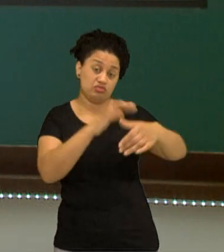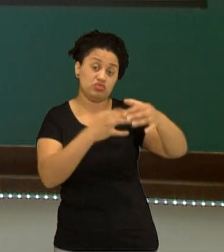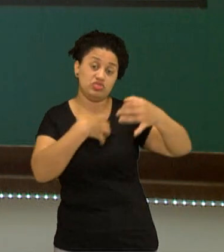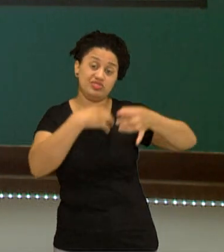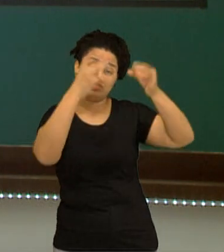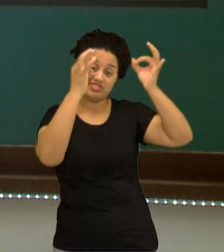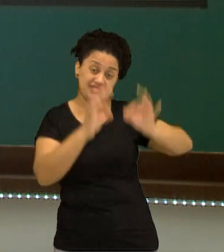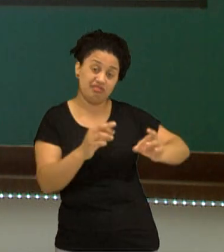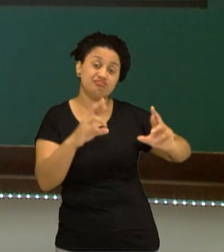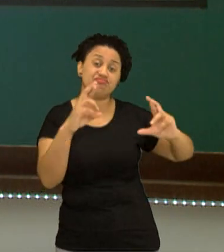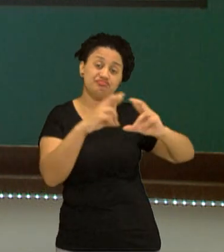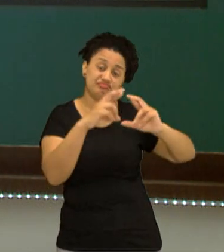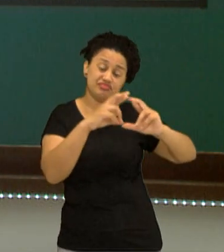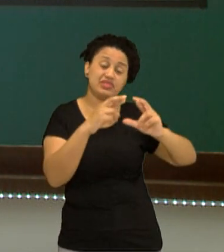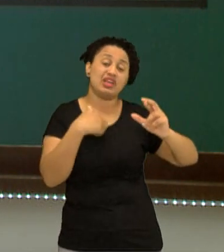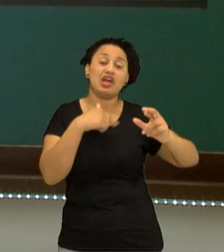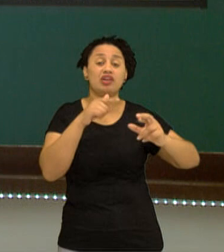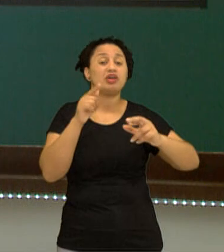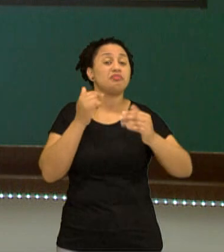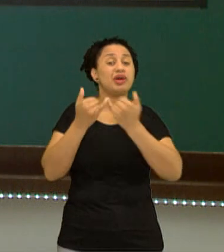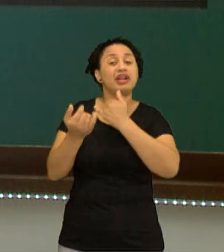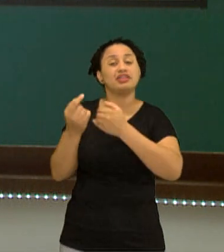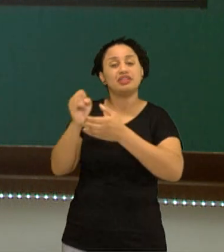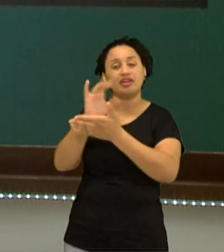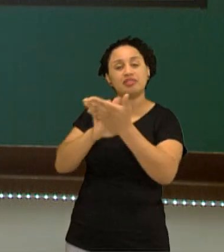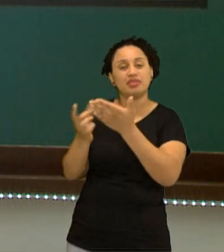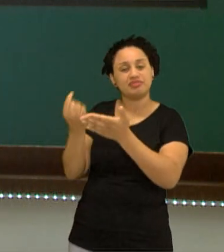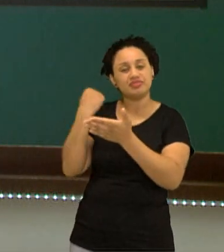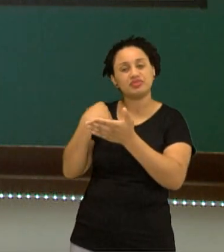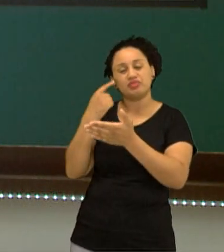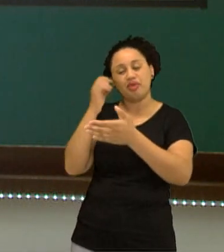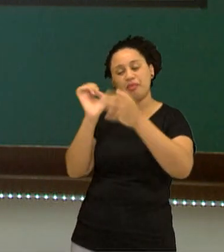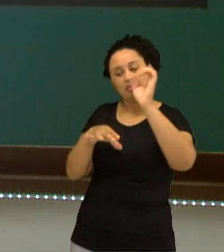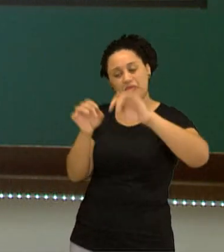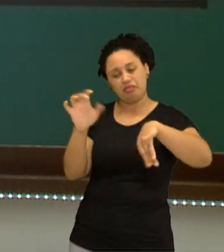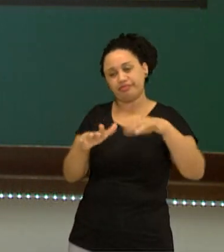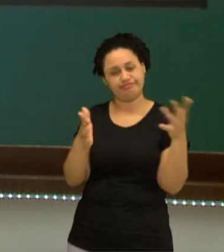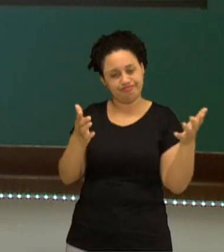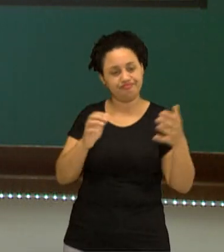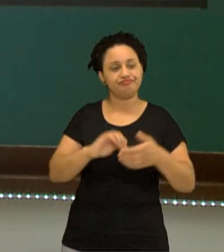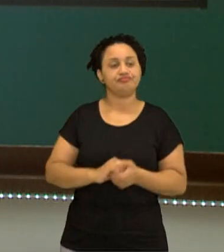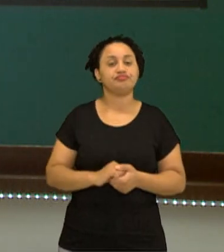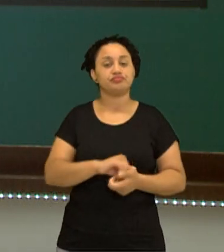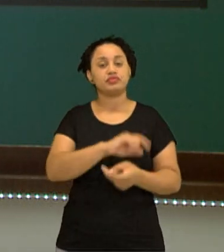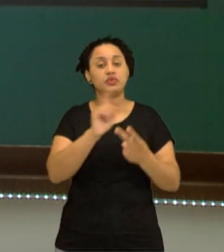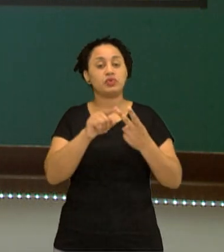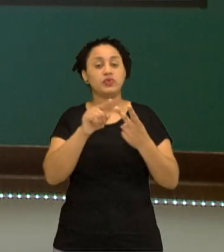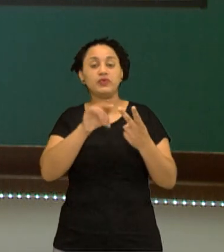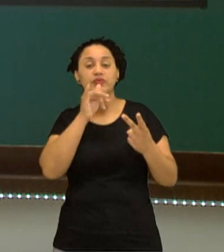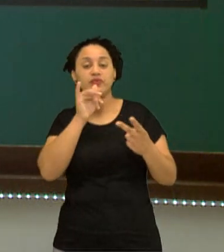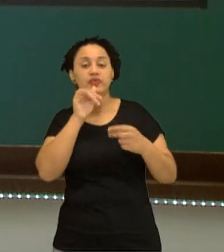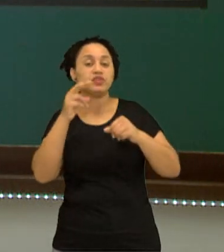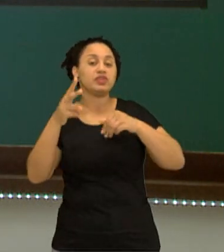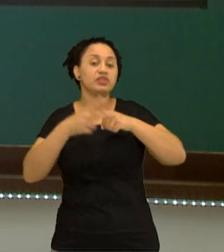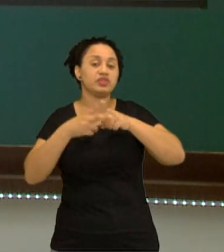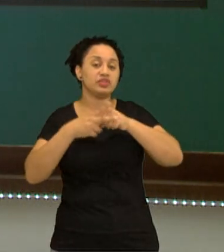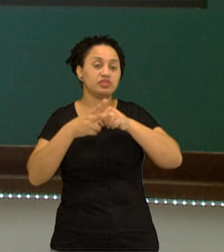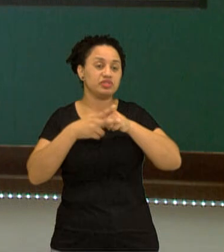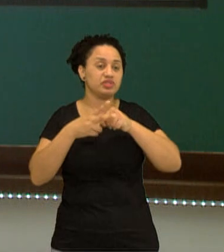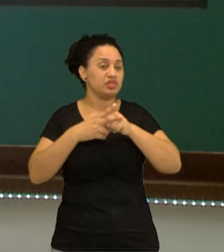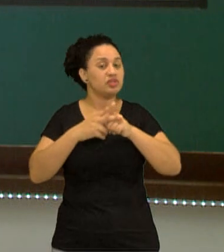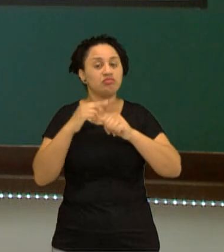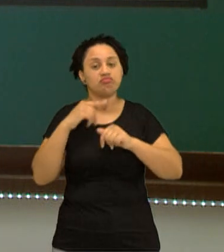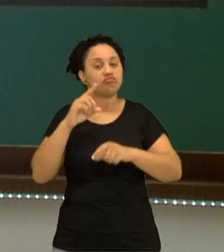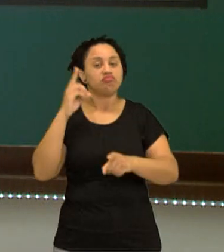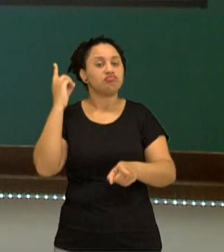maneira correta, fica igual àquela imagem anterior que nós vimos. Um outro exemplo é o vidro. Nós não encontramos o